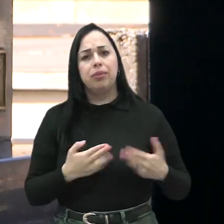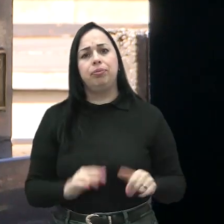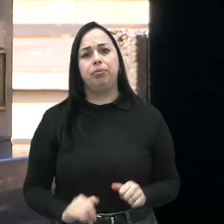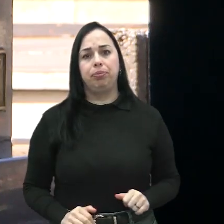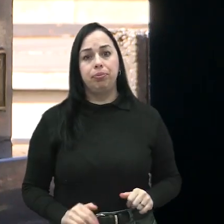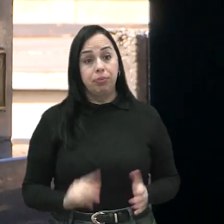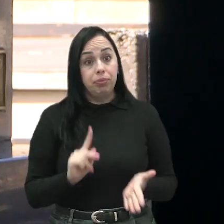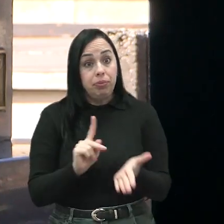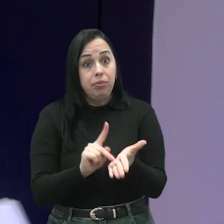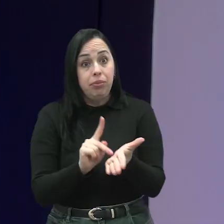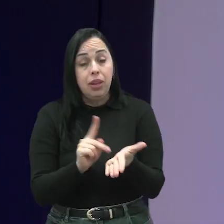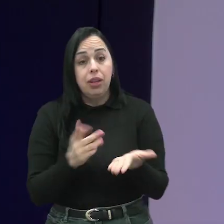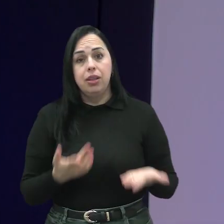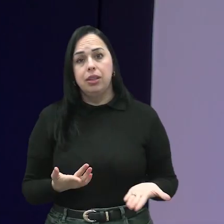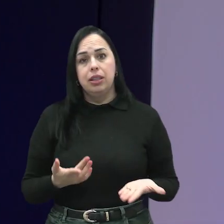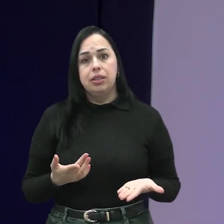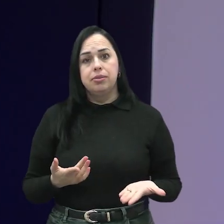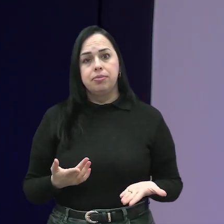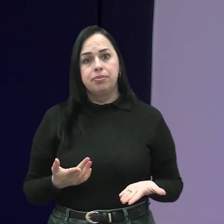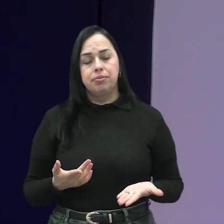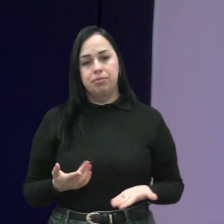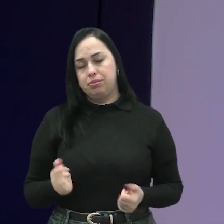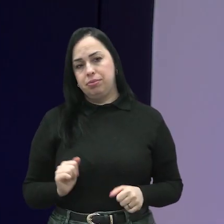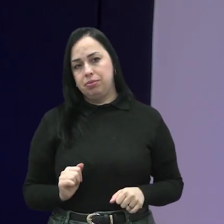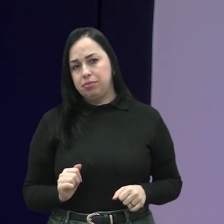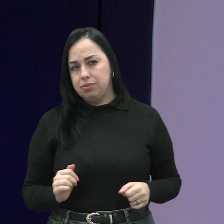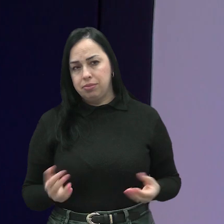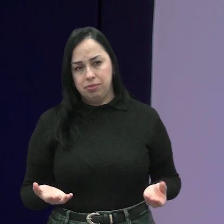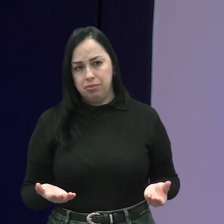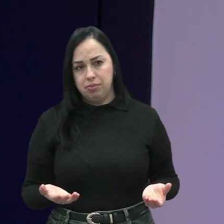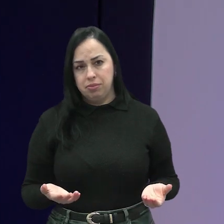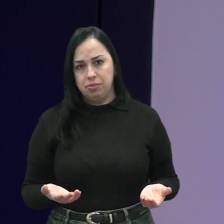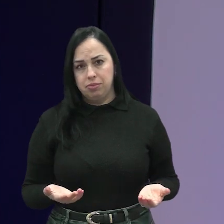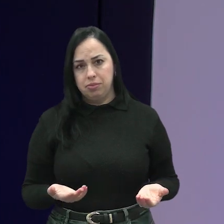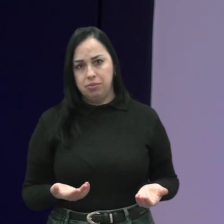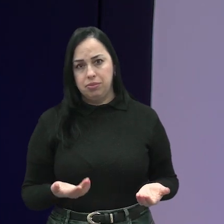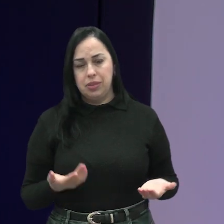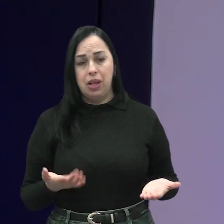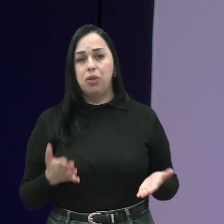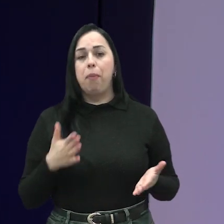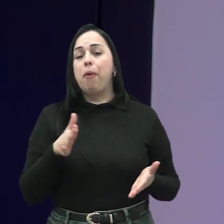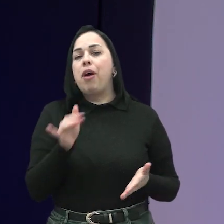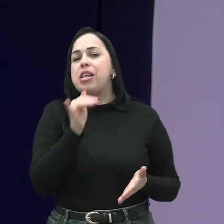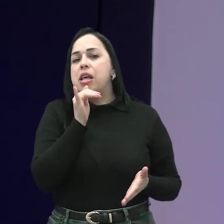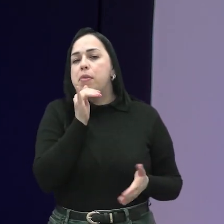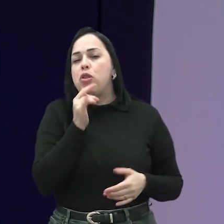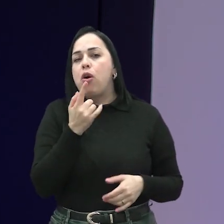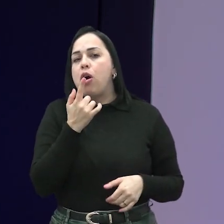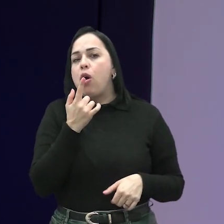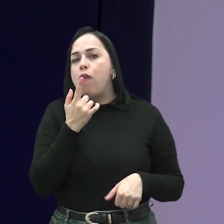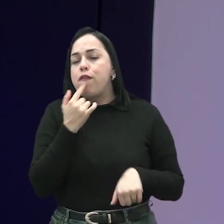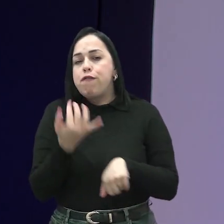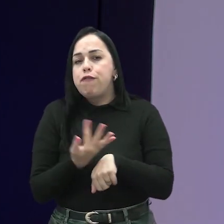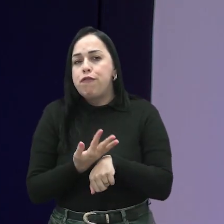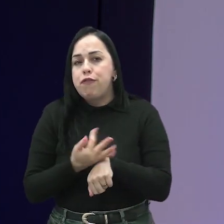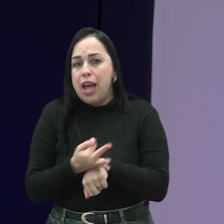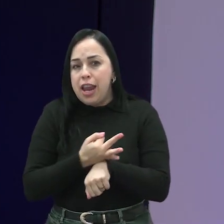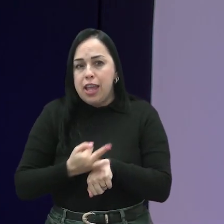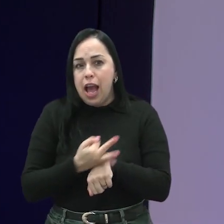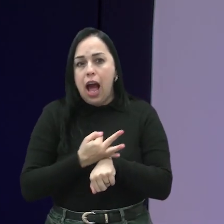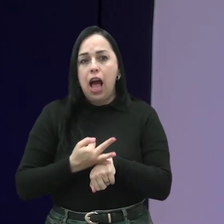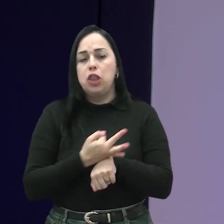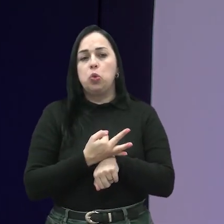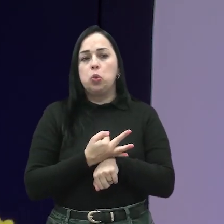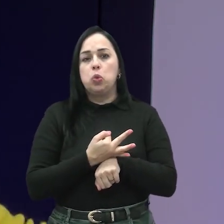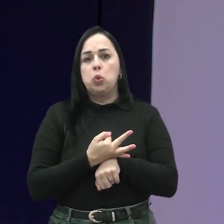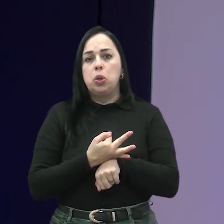maneira mais humanizada. É isso mesmo, né? Porque assim, quando chega pra gente, né, dia de finados,